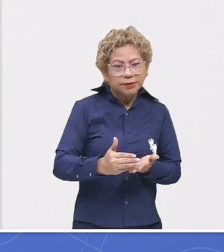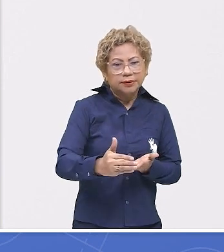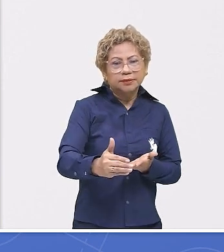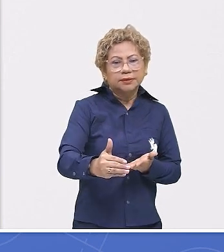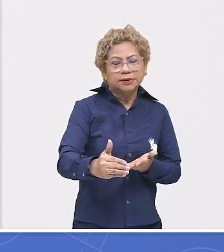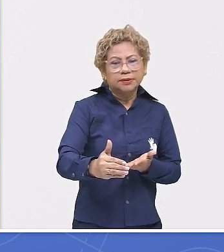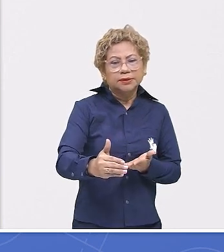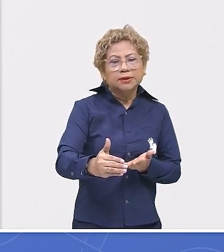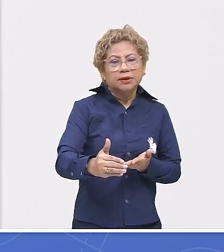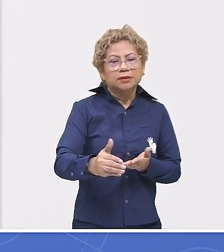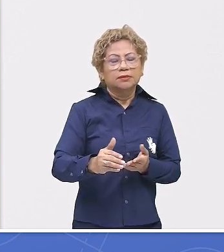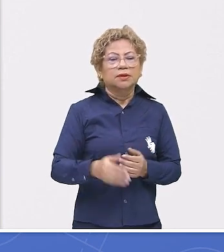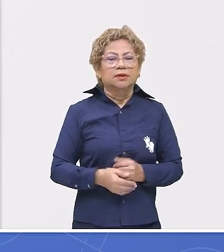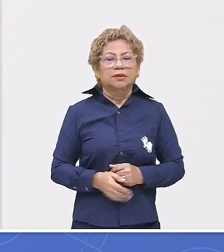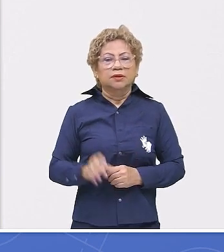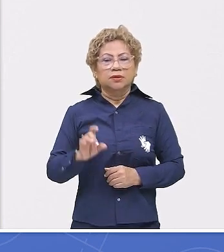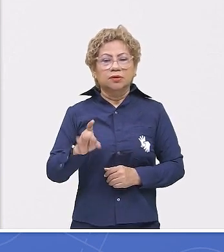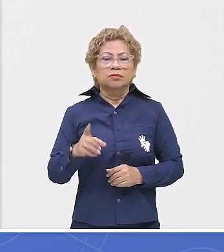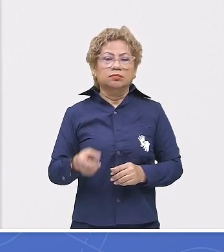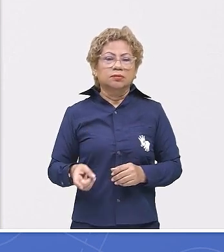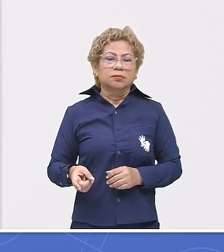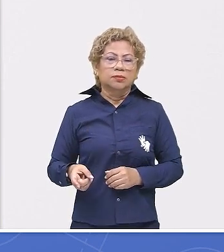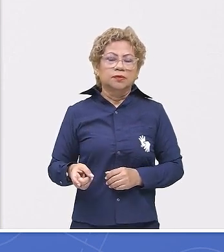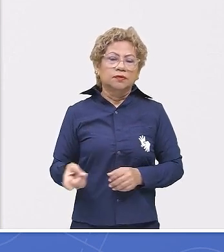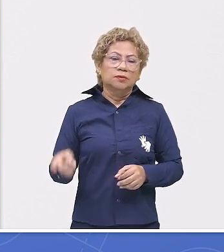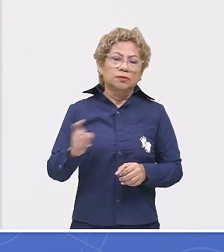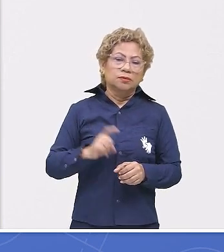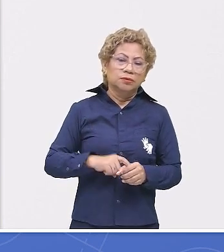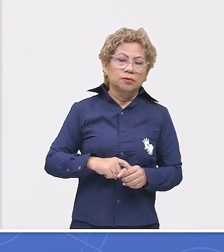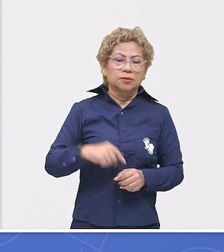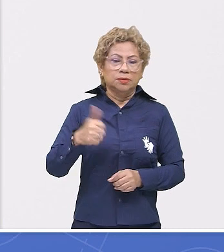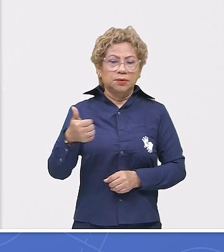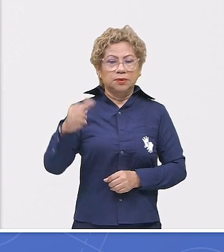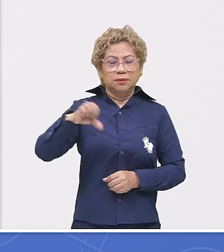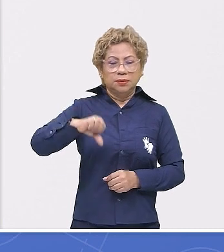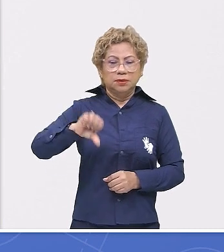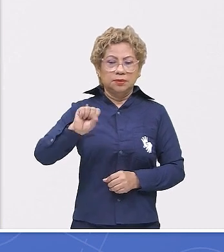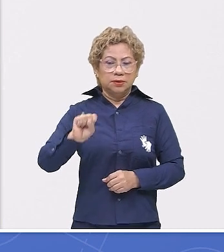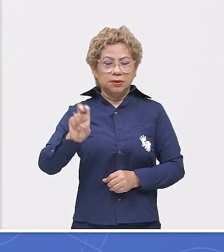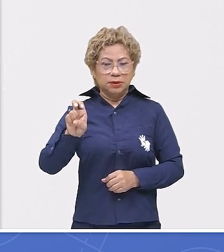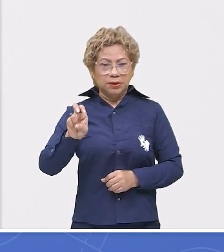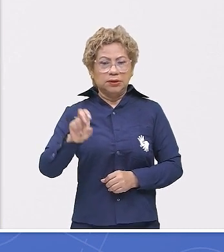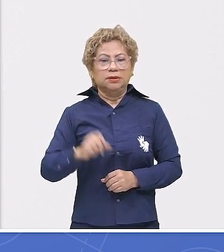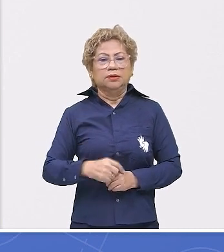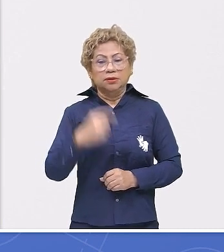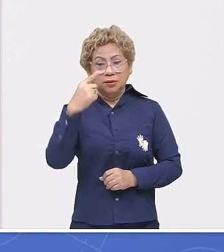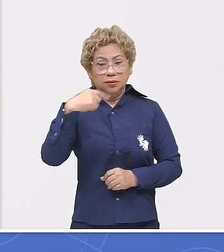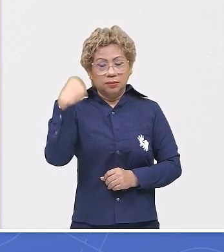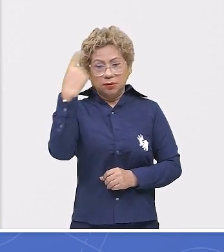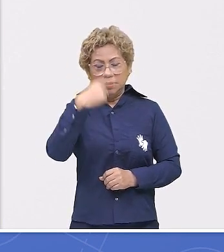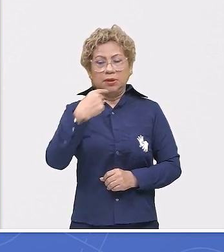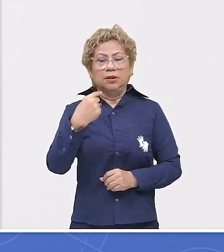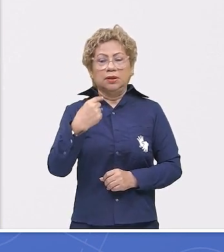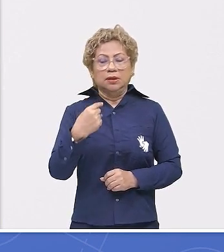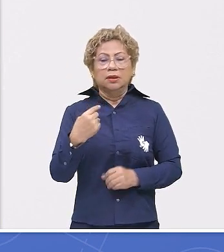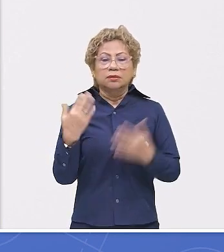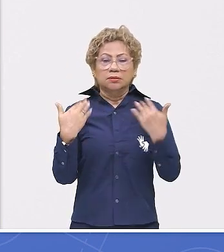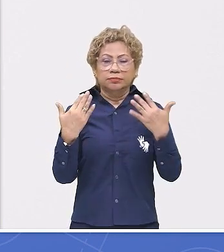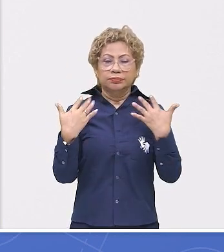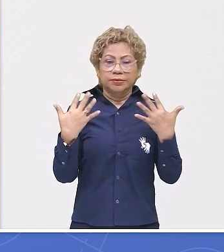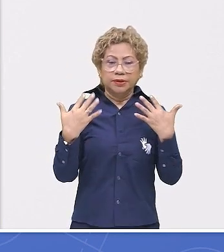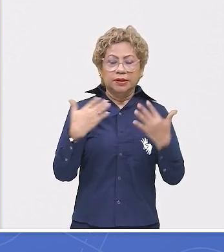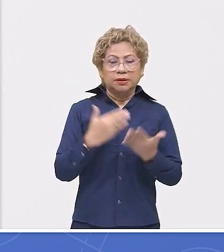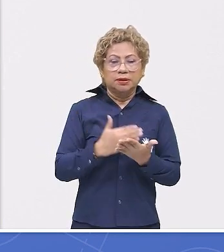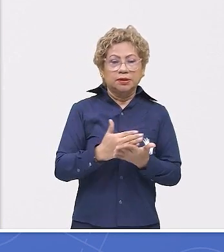em 1985. Normalmente, gente, o horário de verão, né, ele tem o início no 3º domingo de